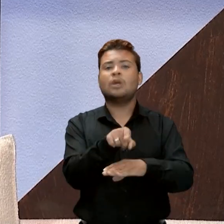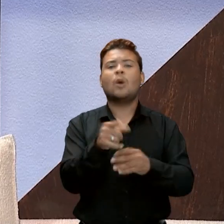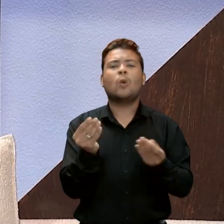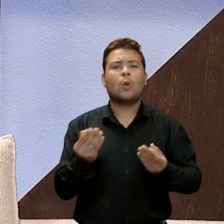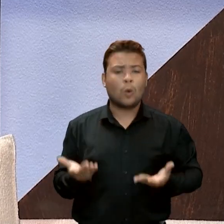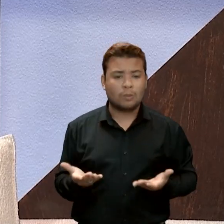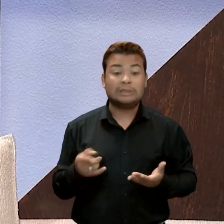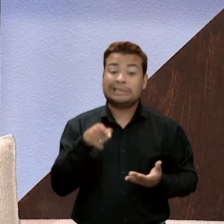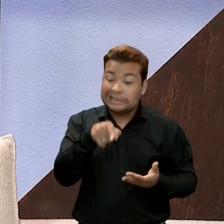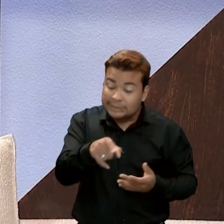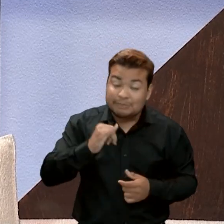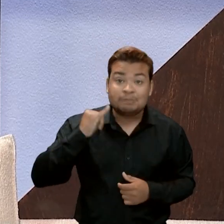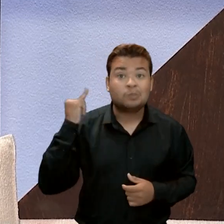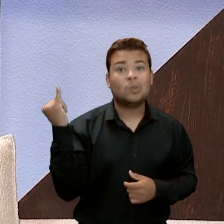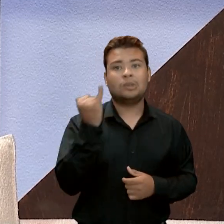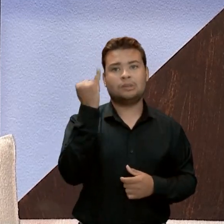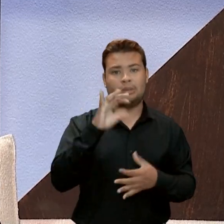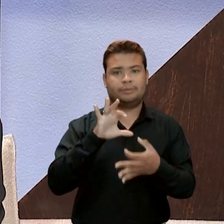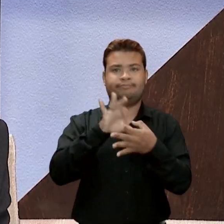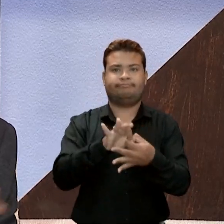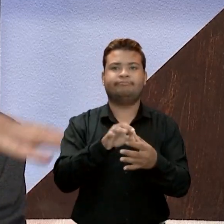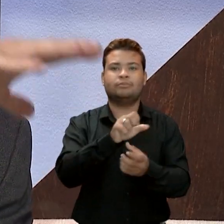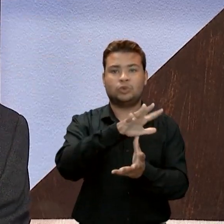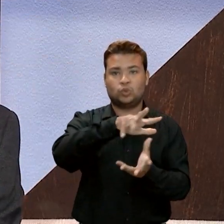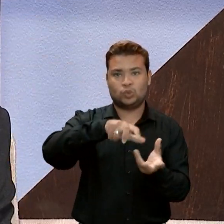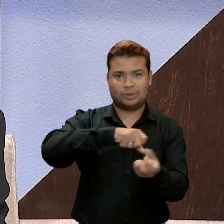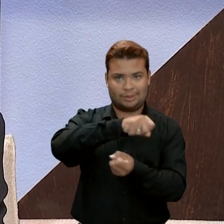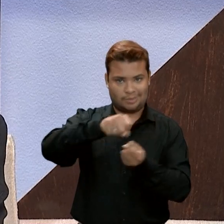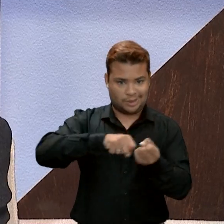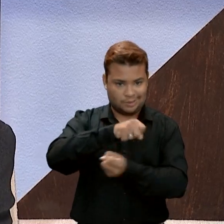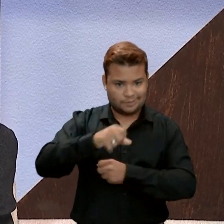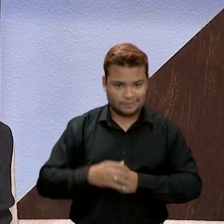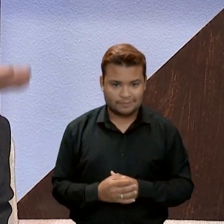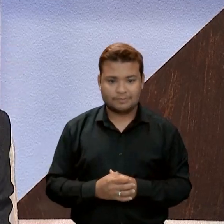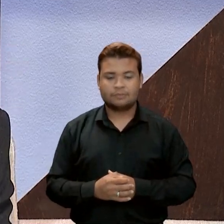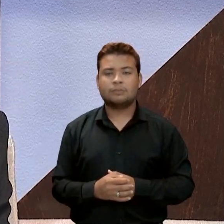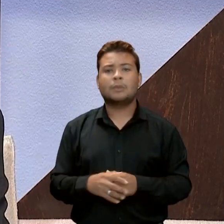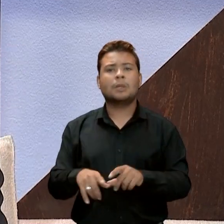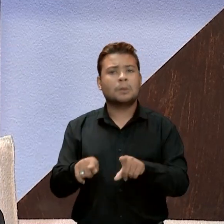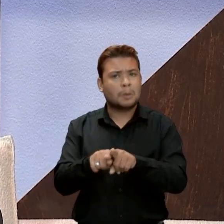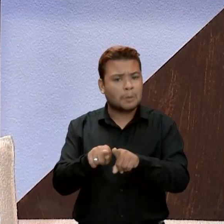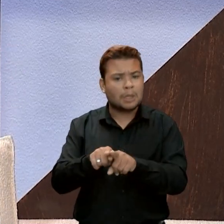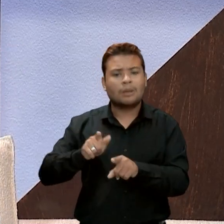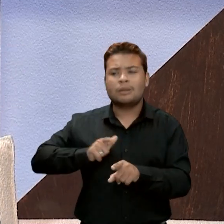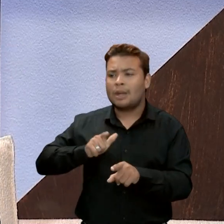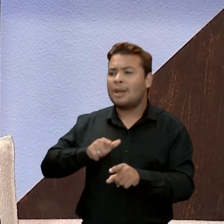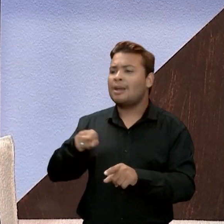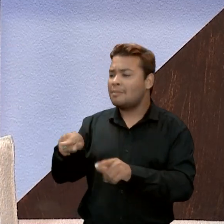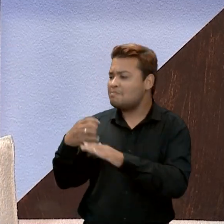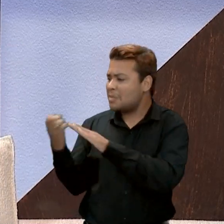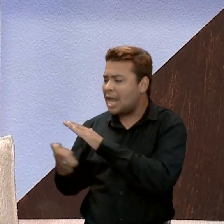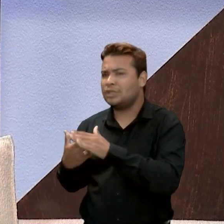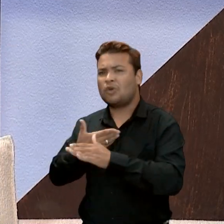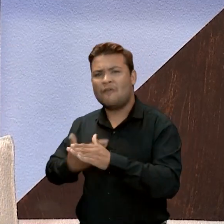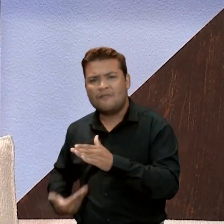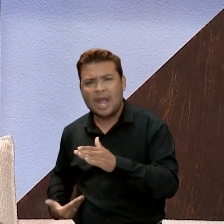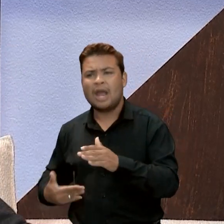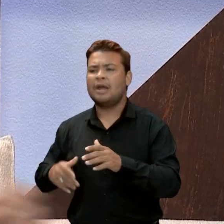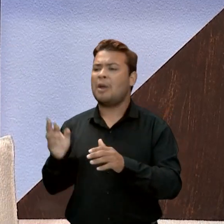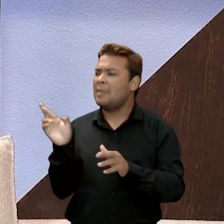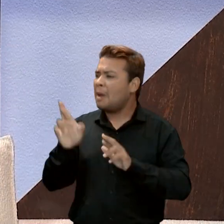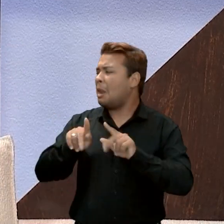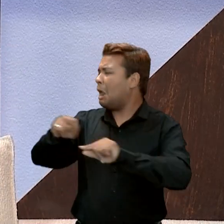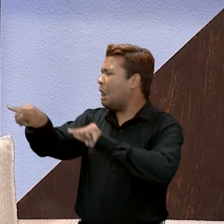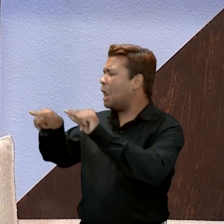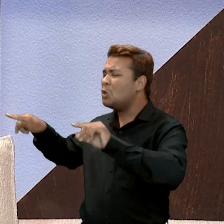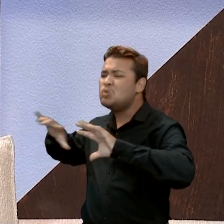campo da sustentabilidade, e de que maneira a gente junta todos esses players para fazer isso acontecer. Porque muitas vezes na universidade a